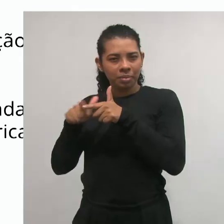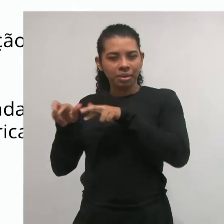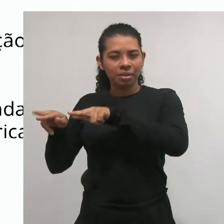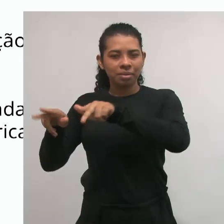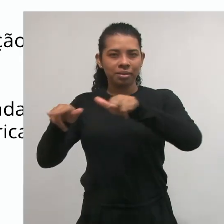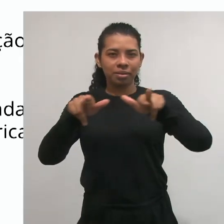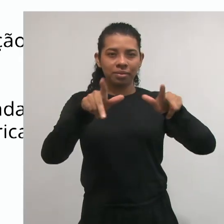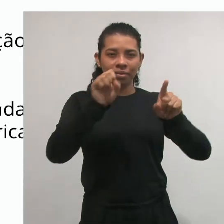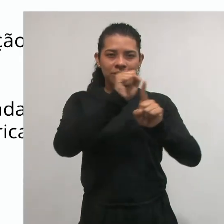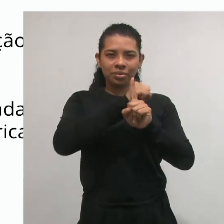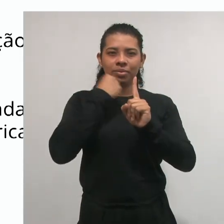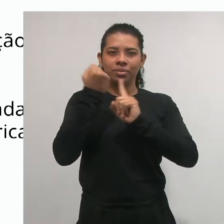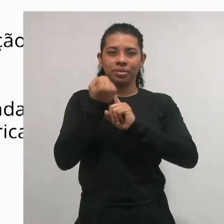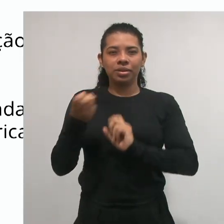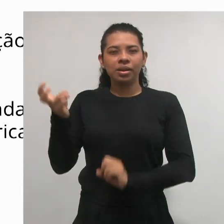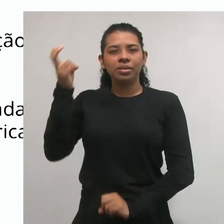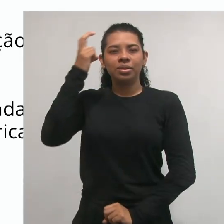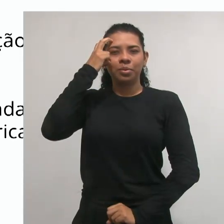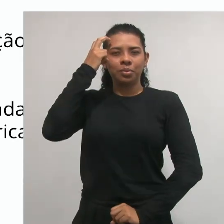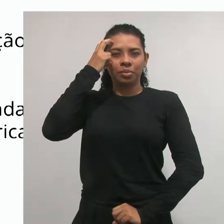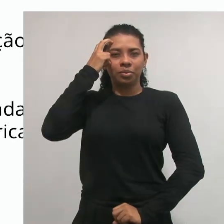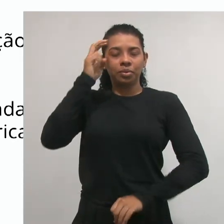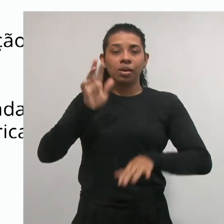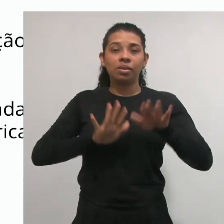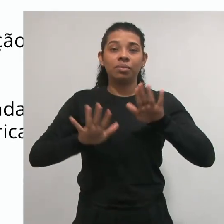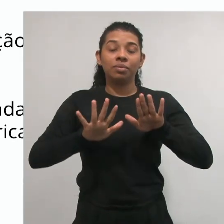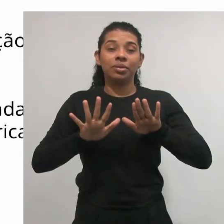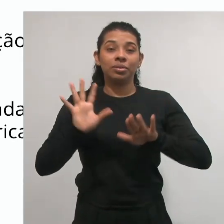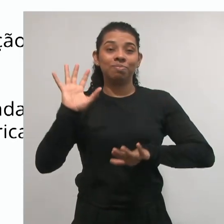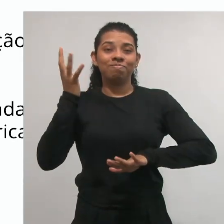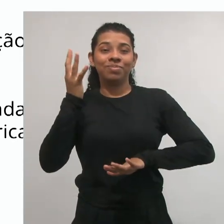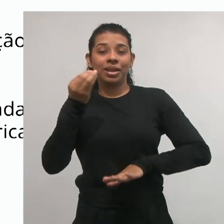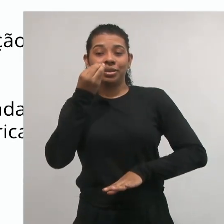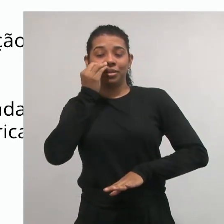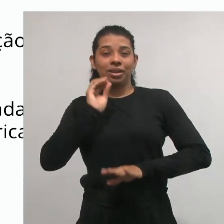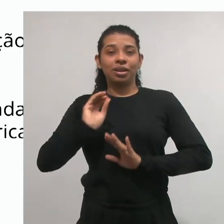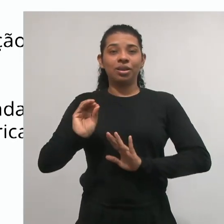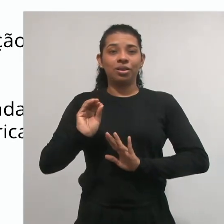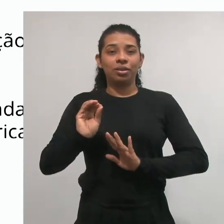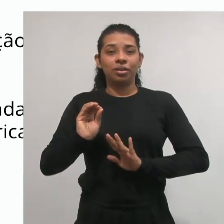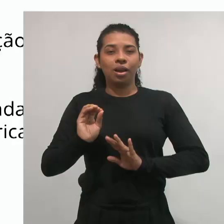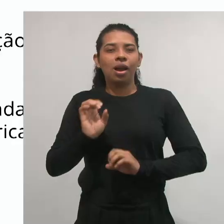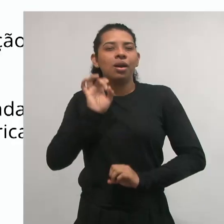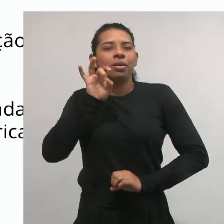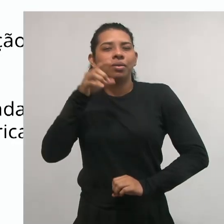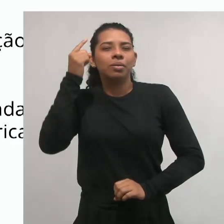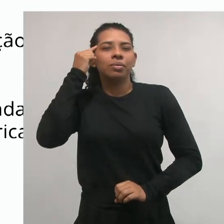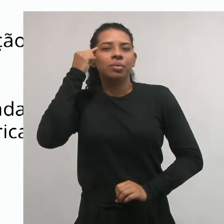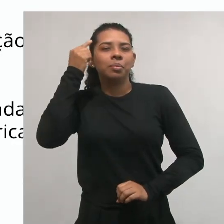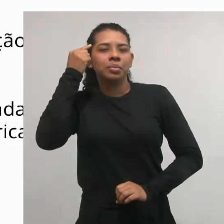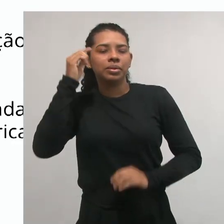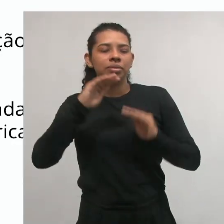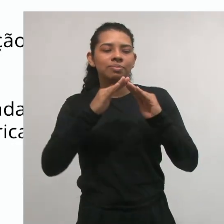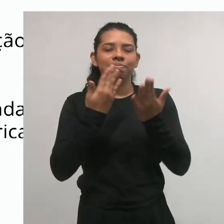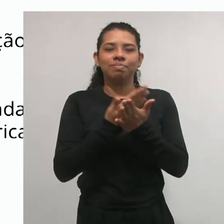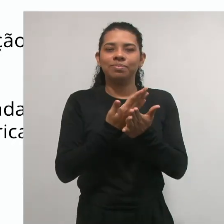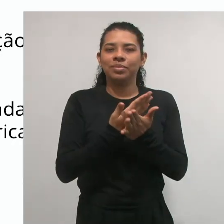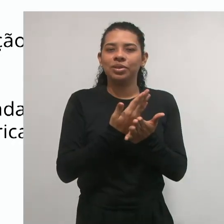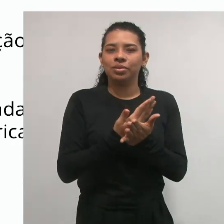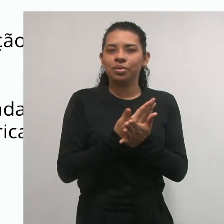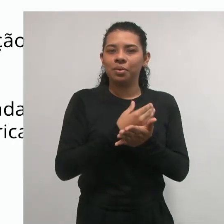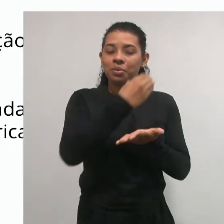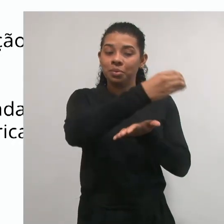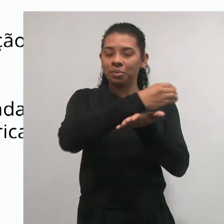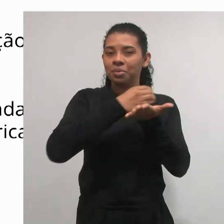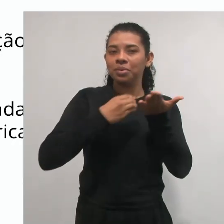diferenças sociais e culturais. Assim, procura ater-se apenas aos aspectos econômicos e